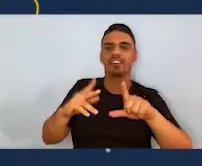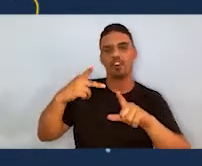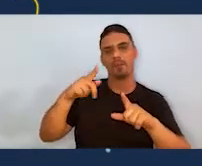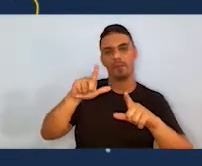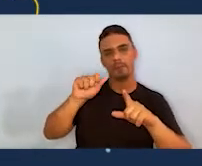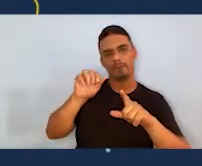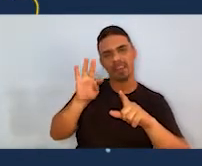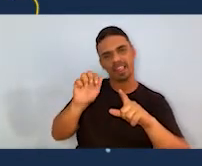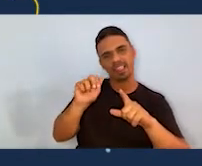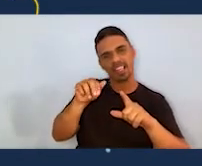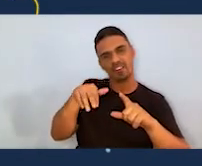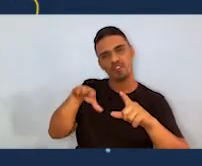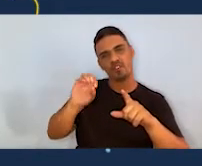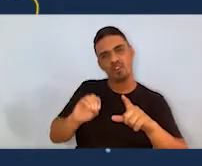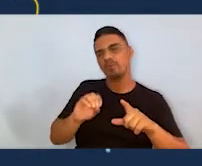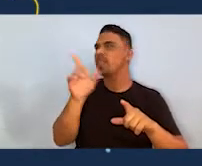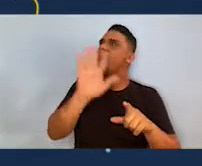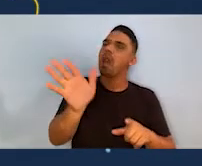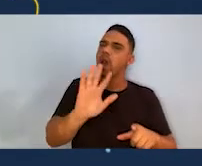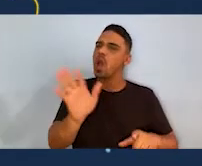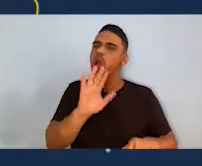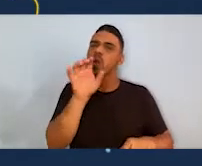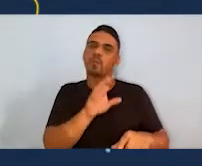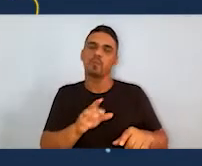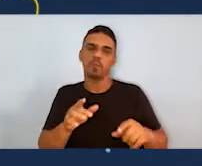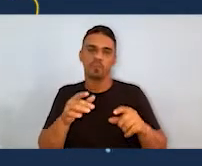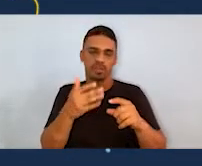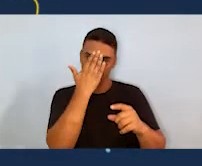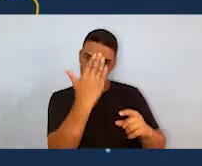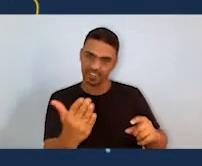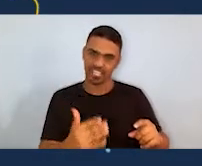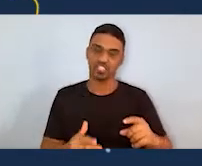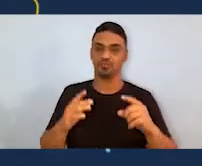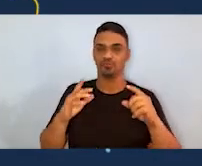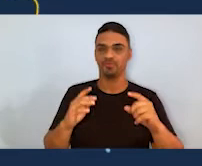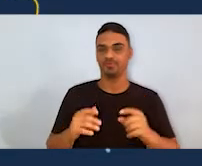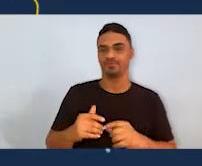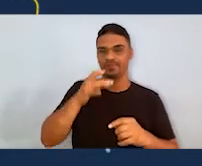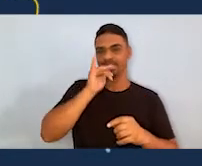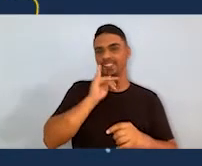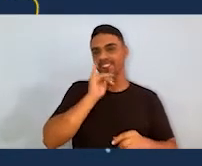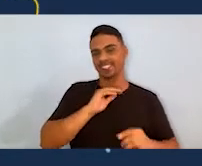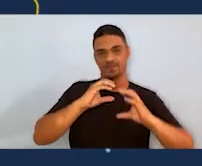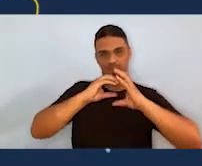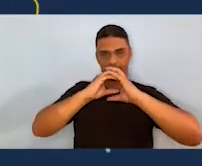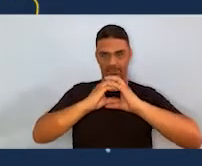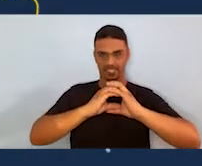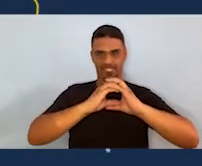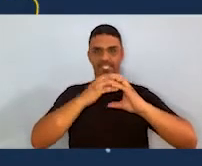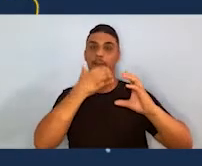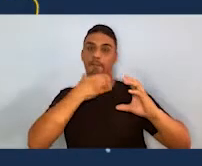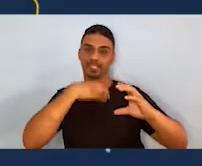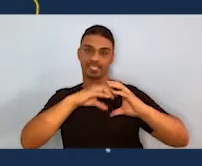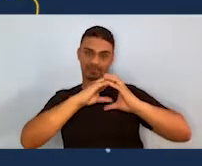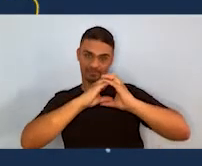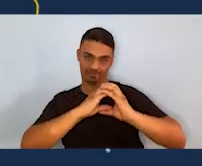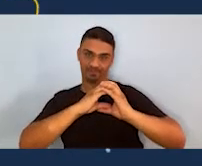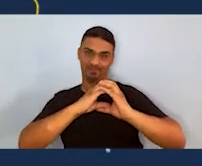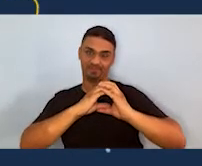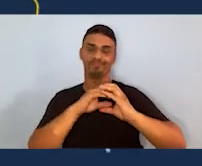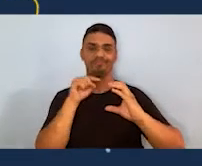plataforma. Plataforma não, porque ela está de frente, né? Mas poderia ser um personagem que está de frente no jogo de plataforma também.